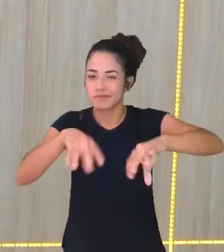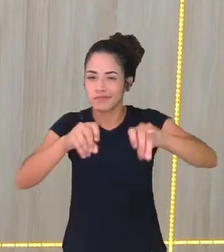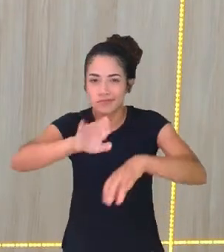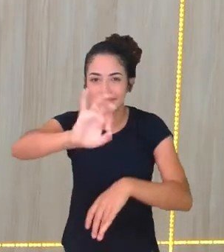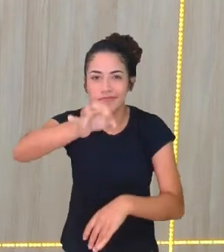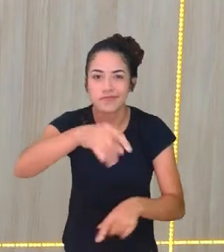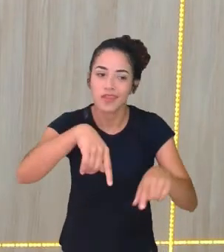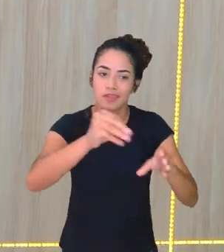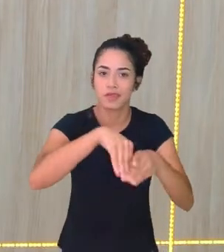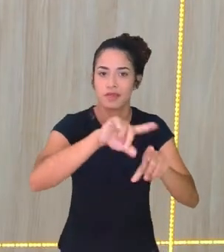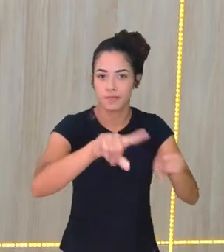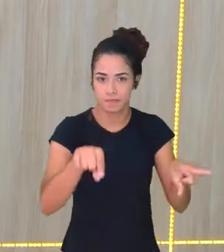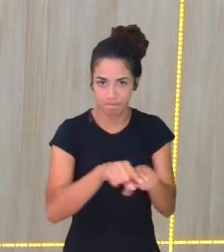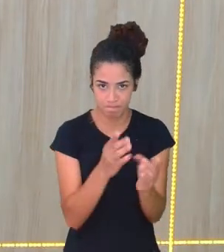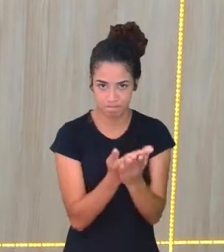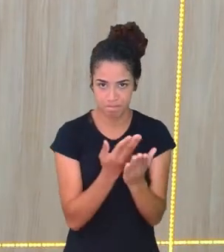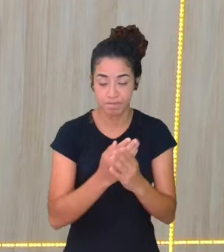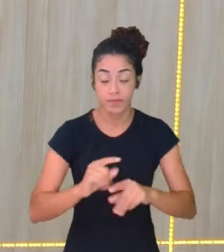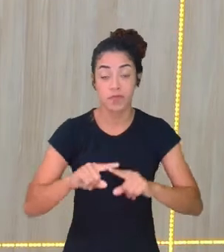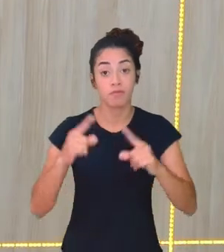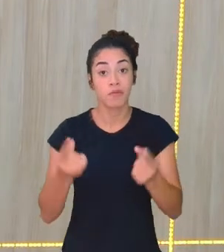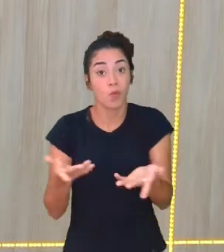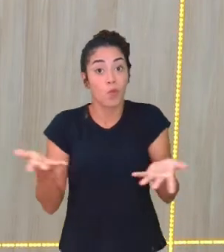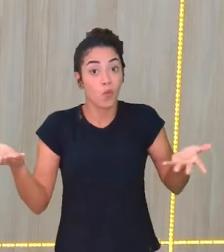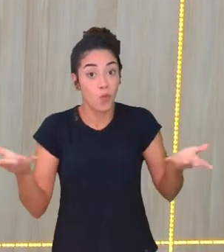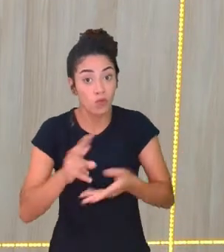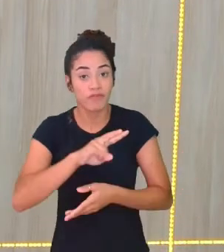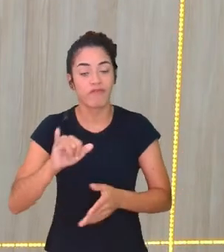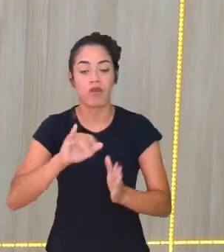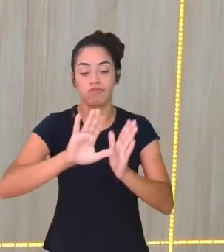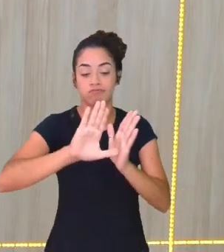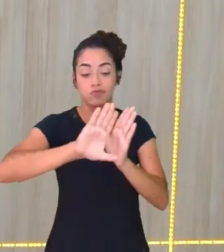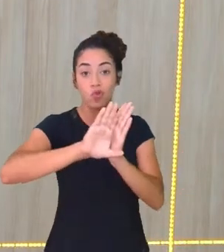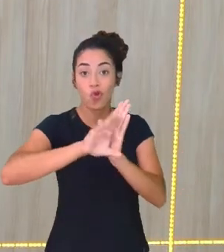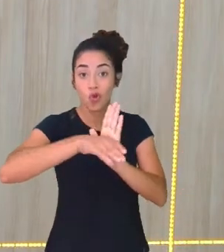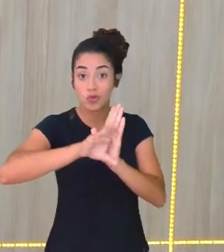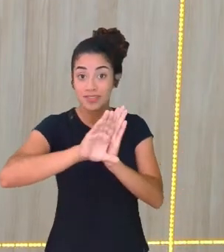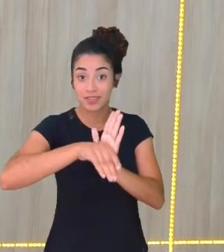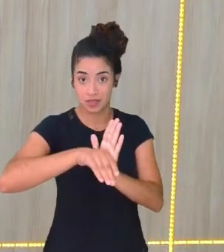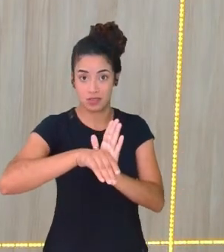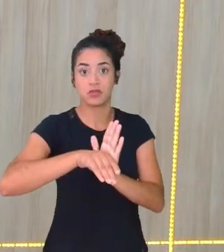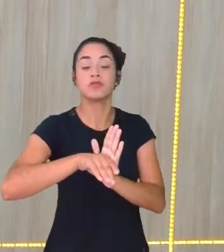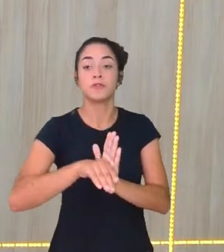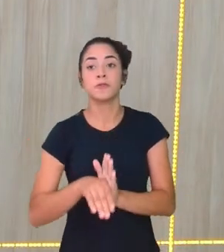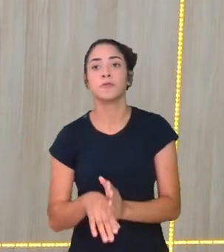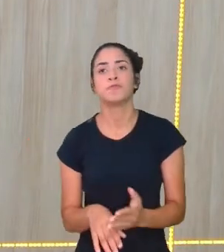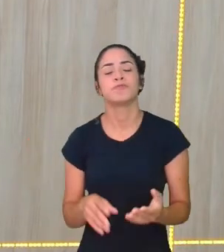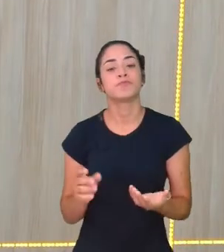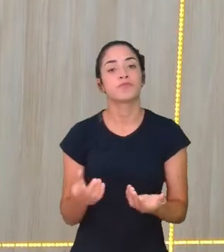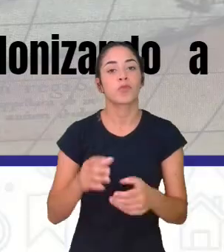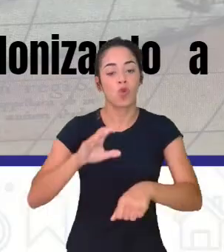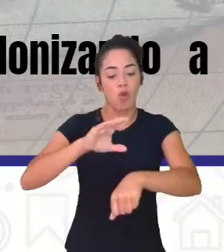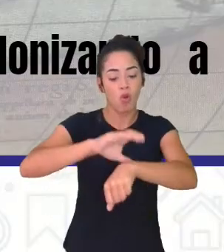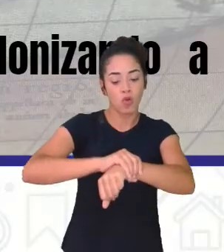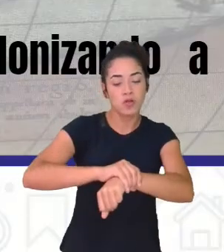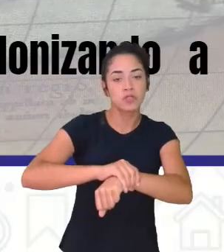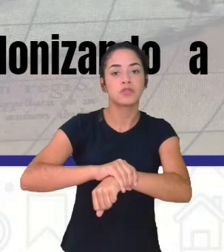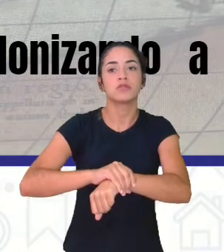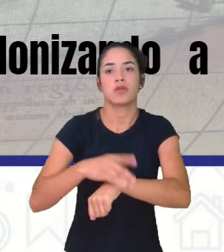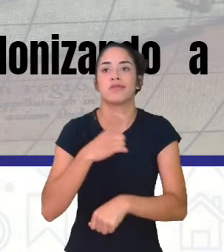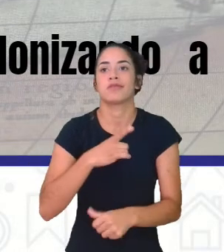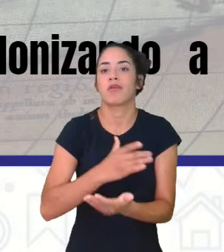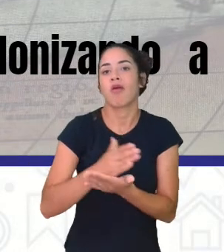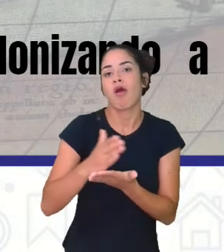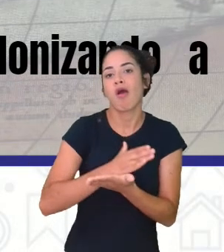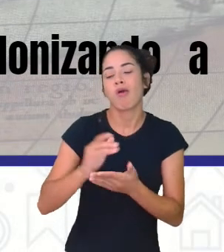vocês em sala de aula mas veja a gente vai partir do conceito de colonizar certo então colonizar aqui a gente tem